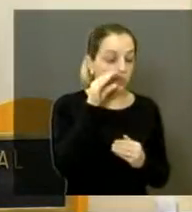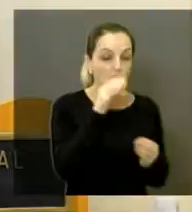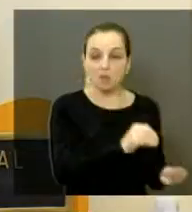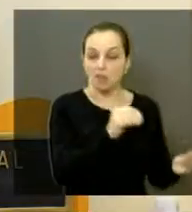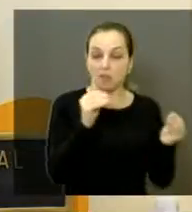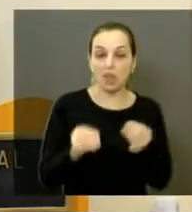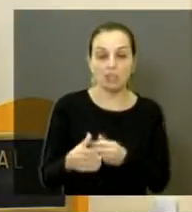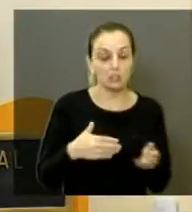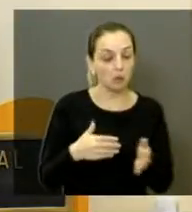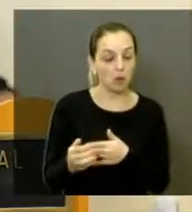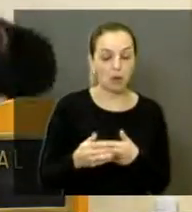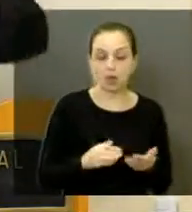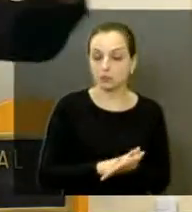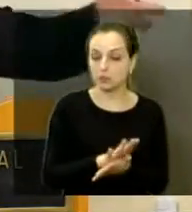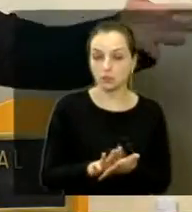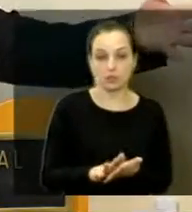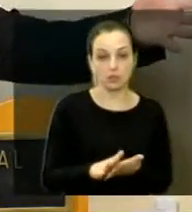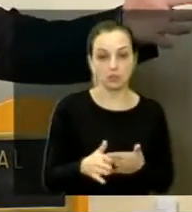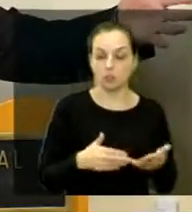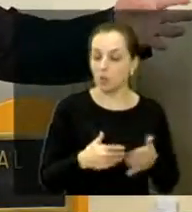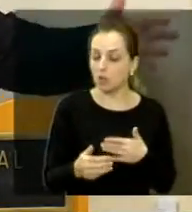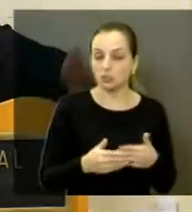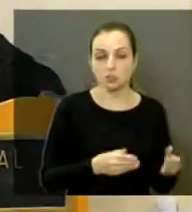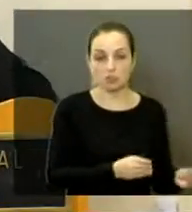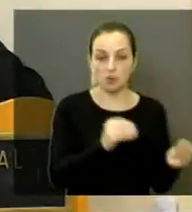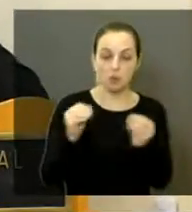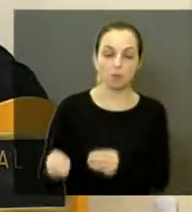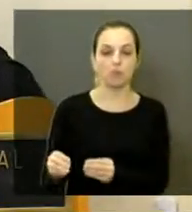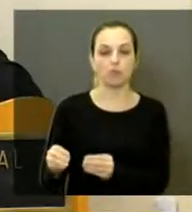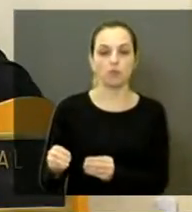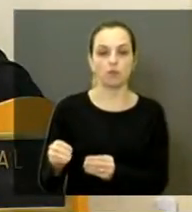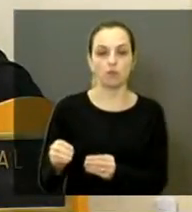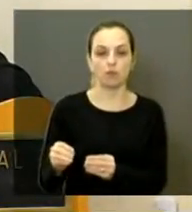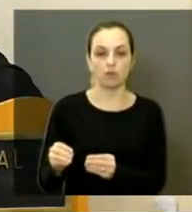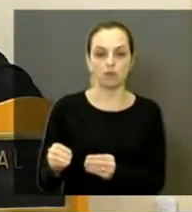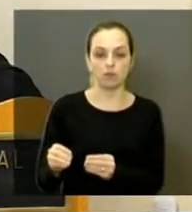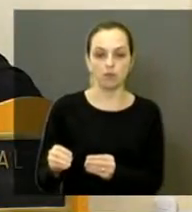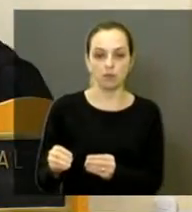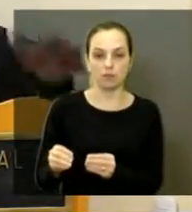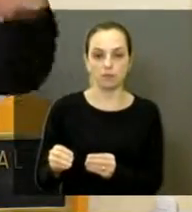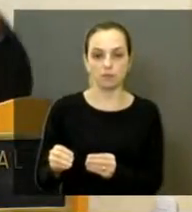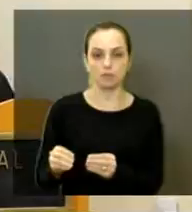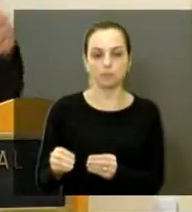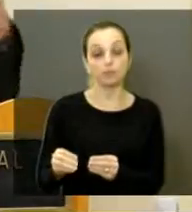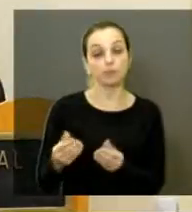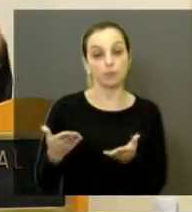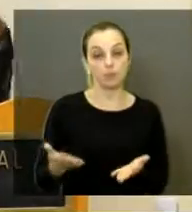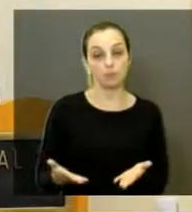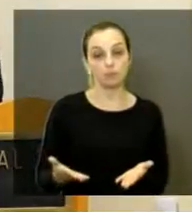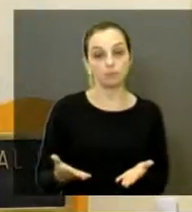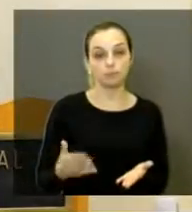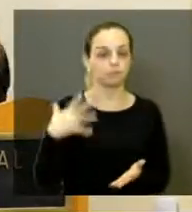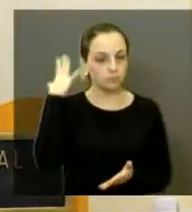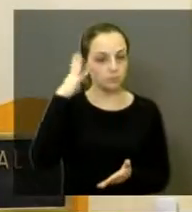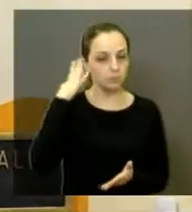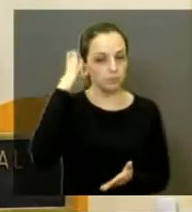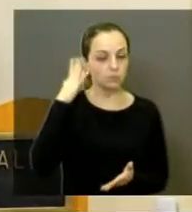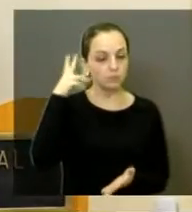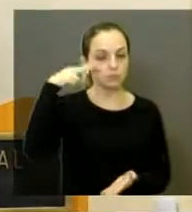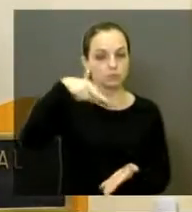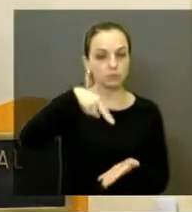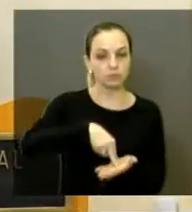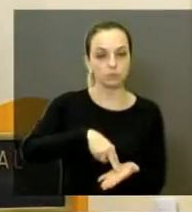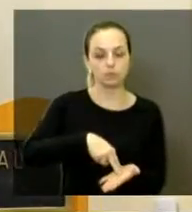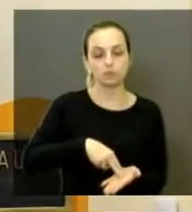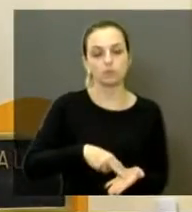De qualquer jeito, vão ter que remover eles de lá. Então, o discurso de, às vezes, chegar aqui e